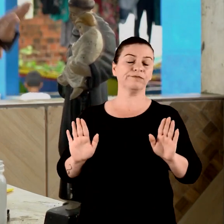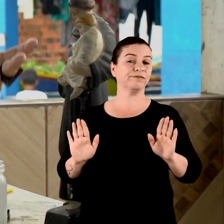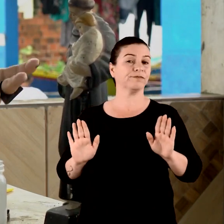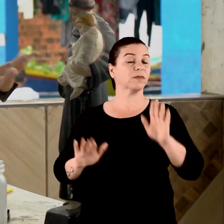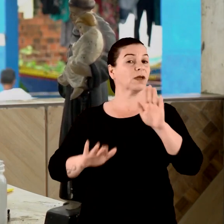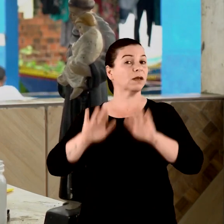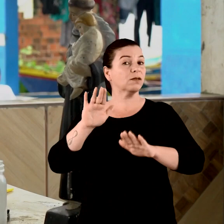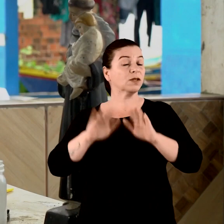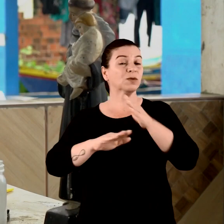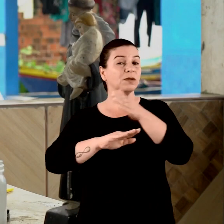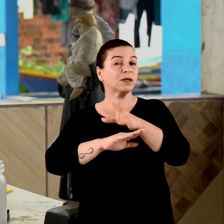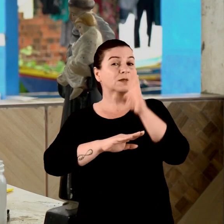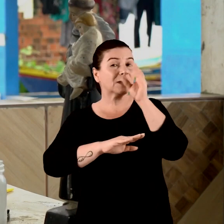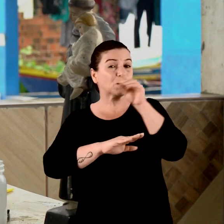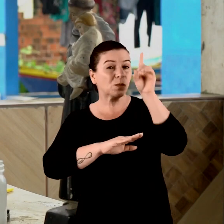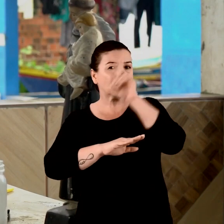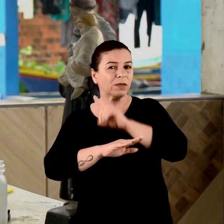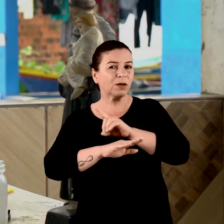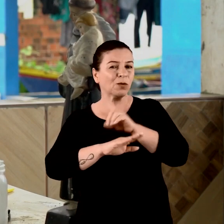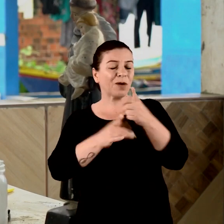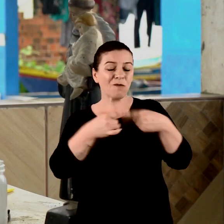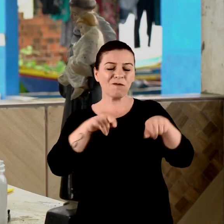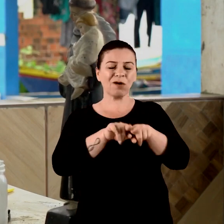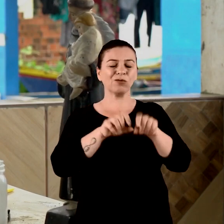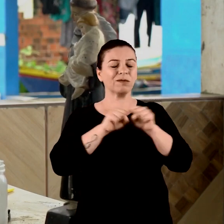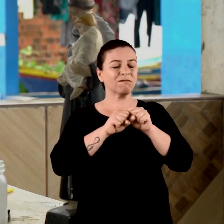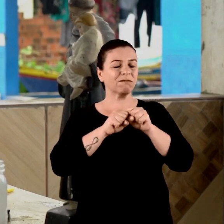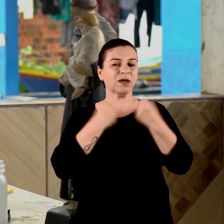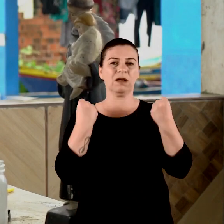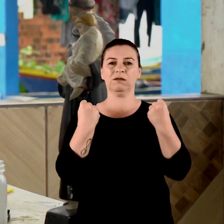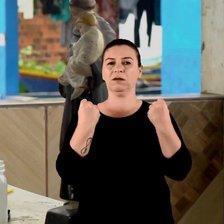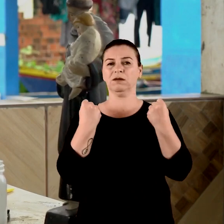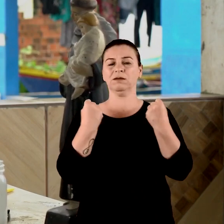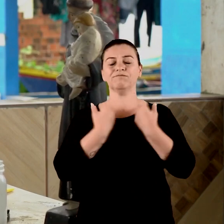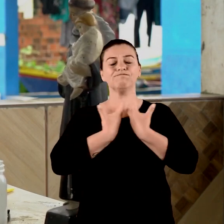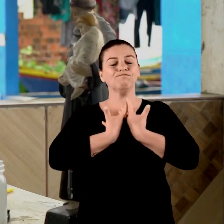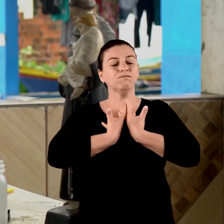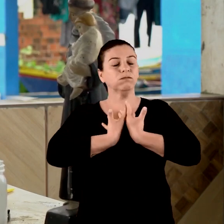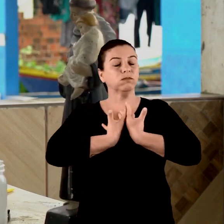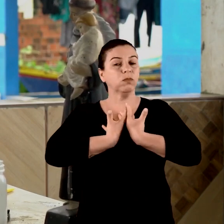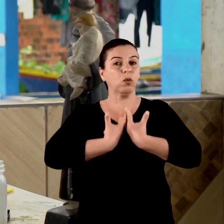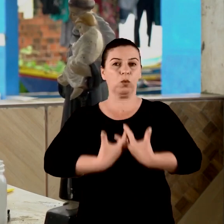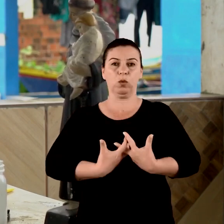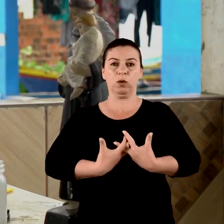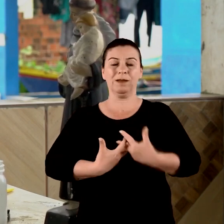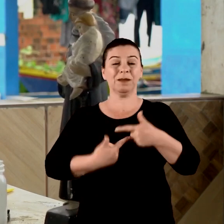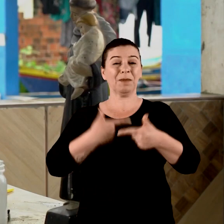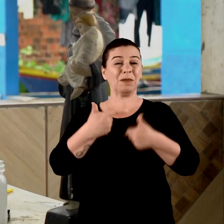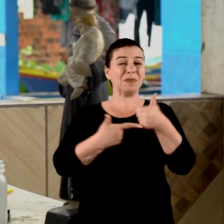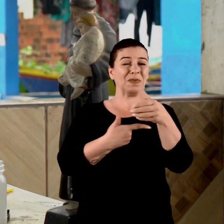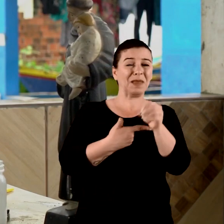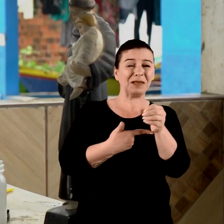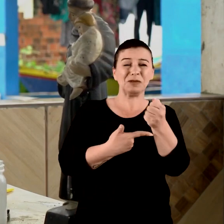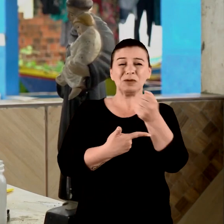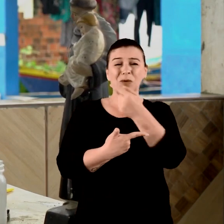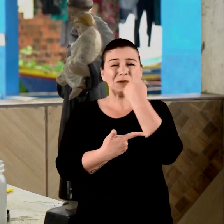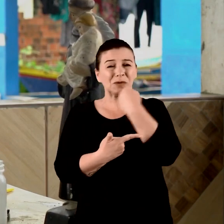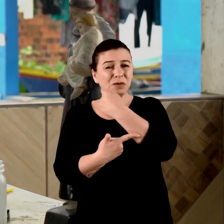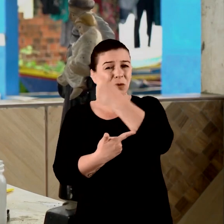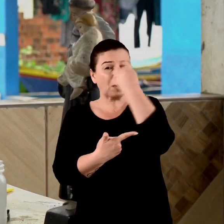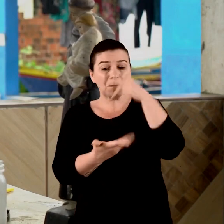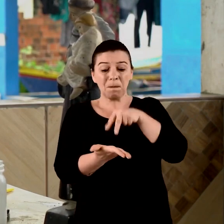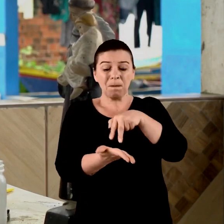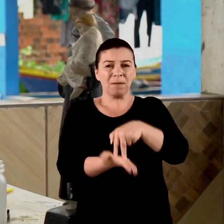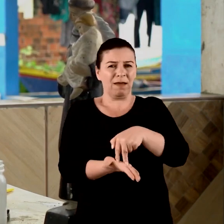Mas eu vou me cansar. Mas eu saio muitos finais de semana, eu volto quebrada. Quebrada. Eu trabalho 10,